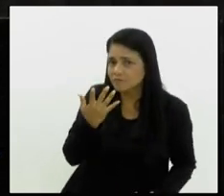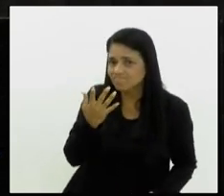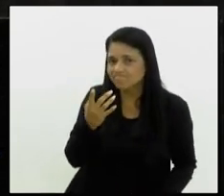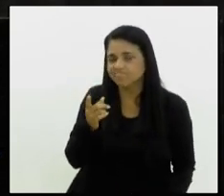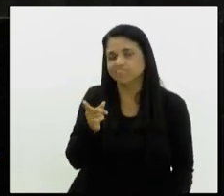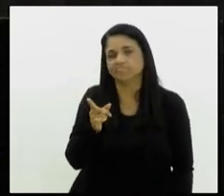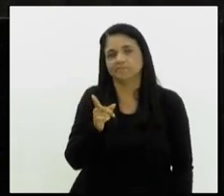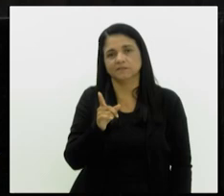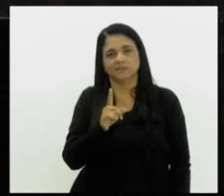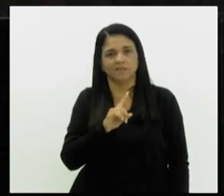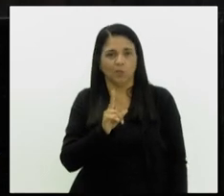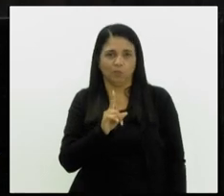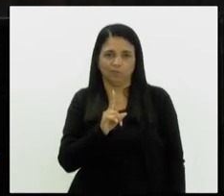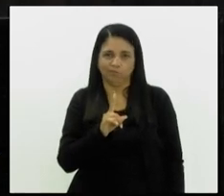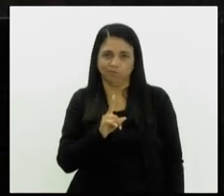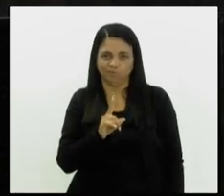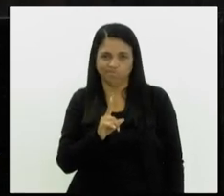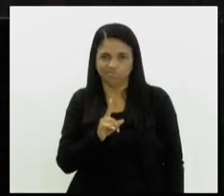Não.